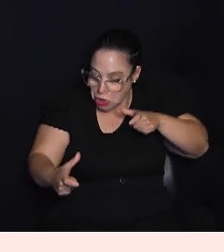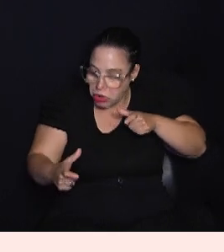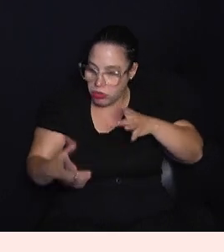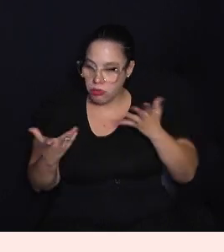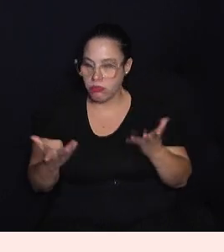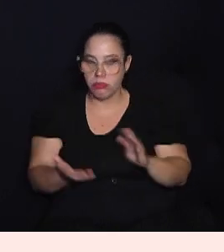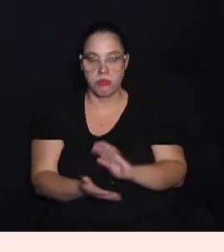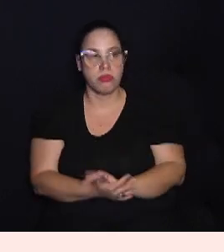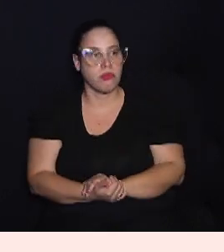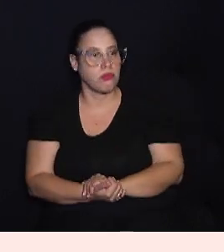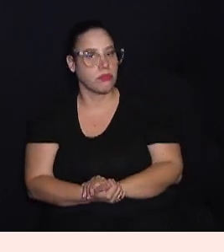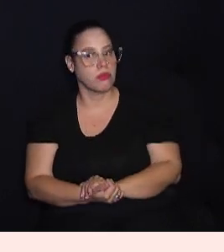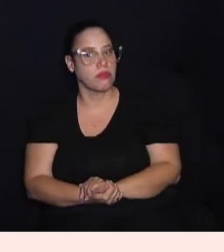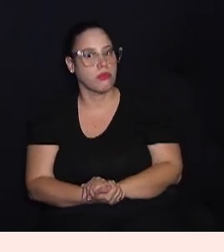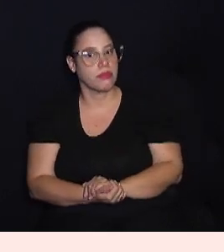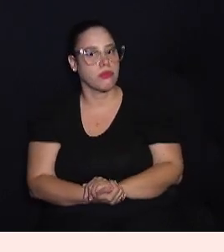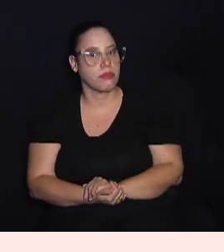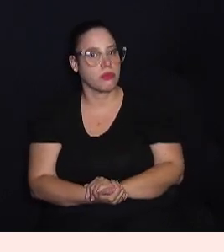assim?